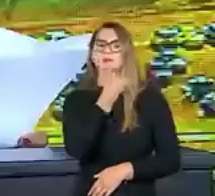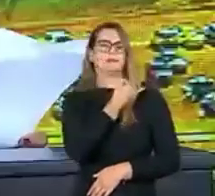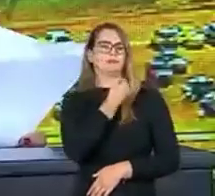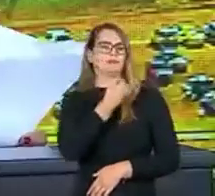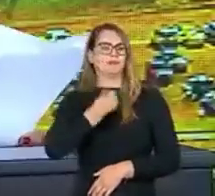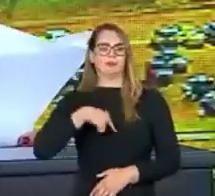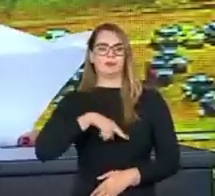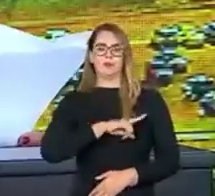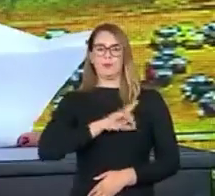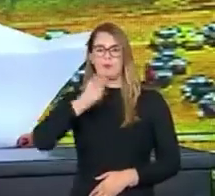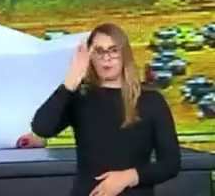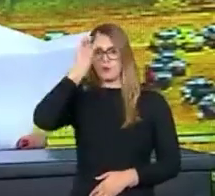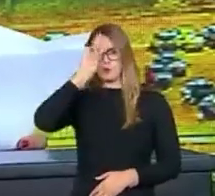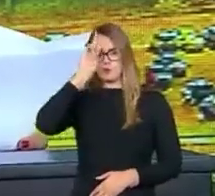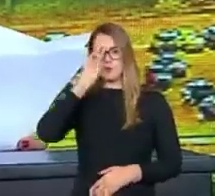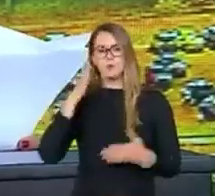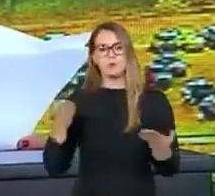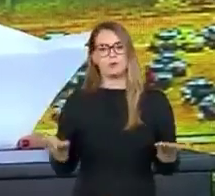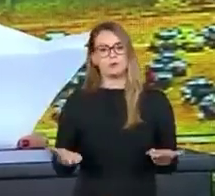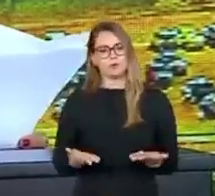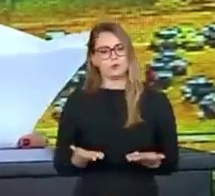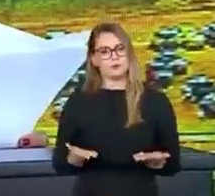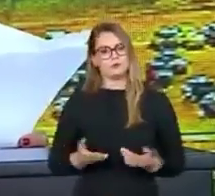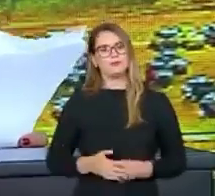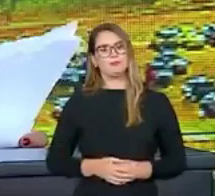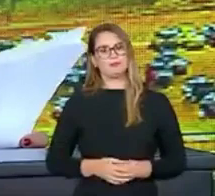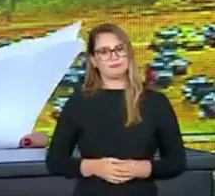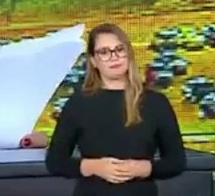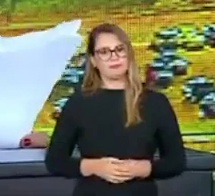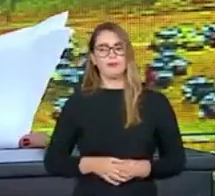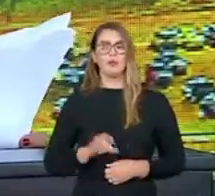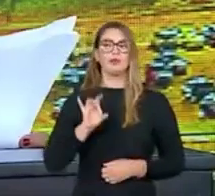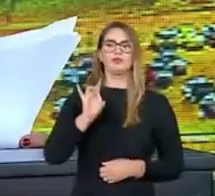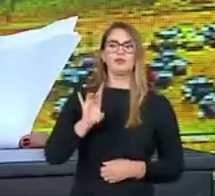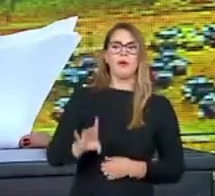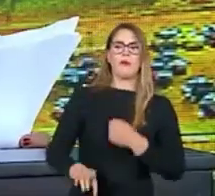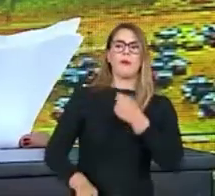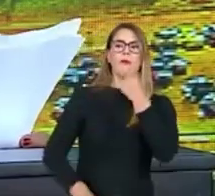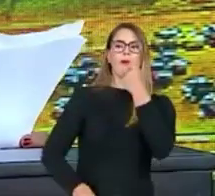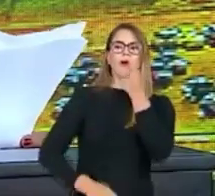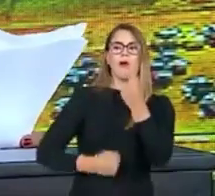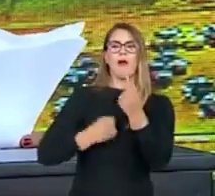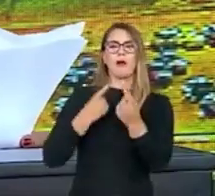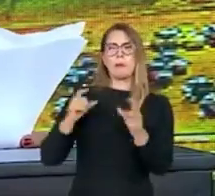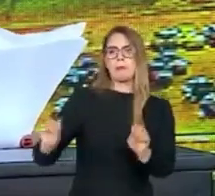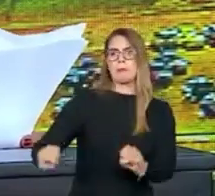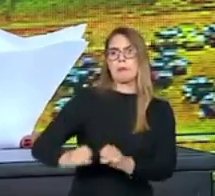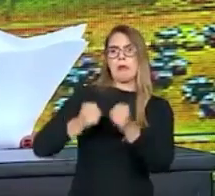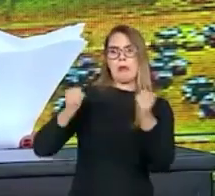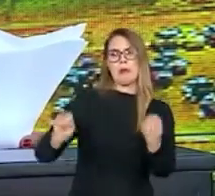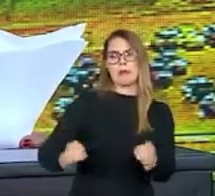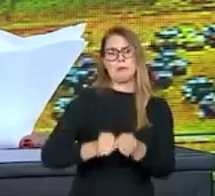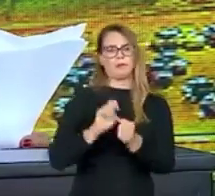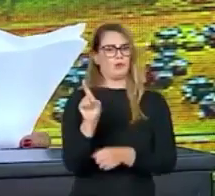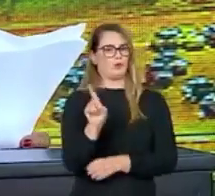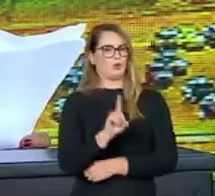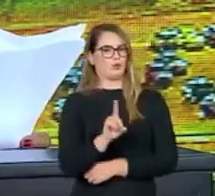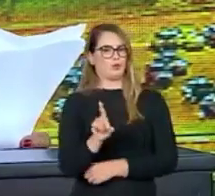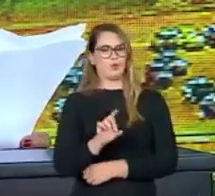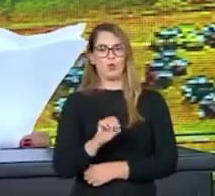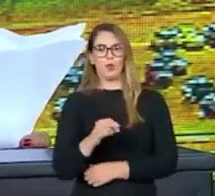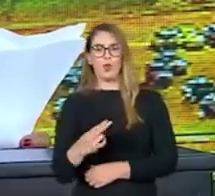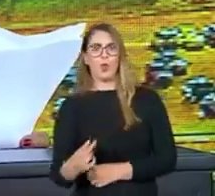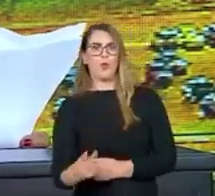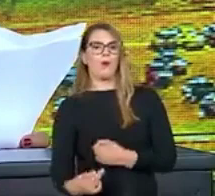nossa história contemporânea. Não foi apenas um caso de vandalismo, muito menos